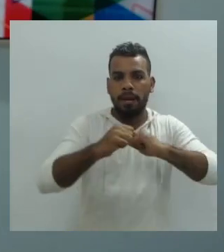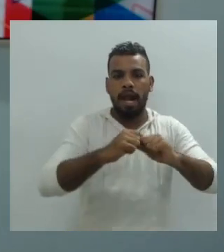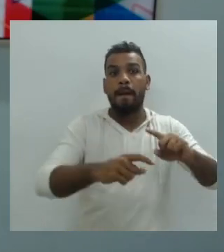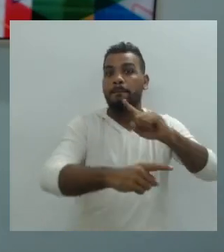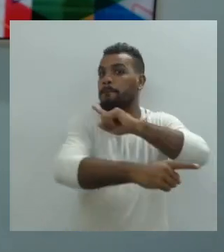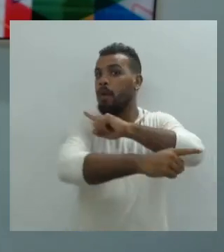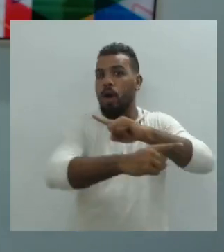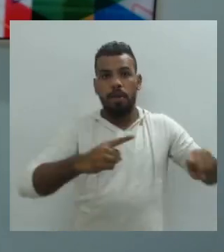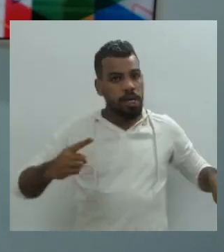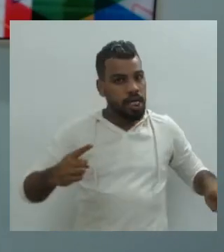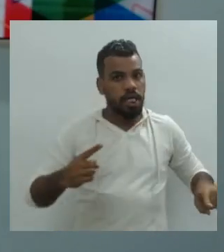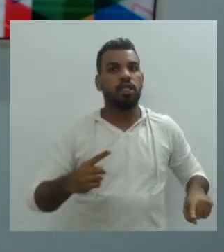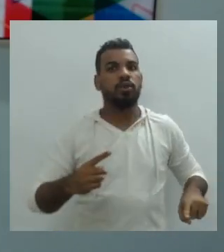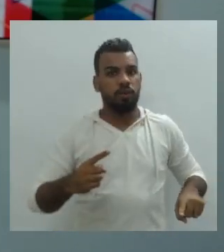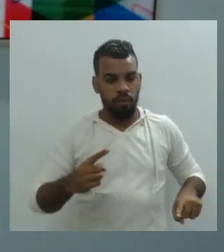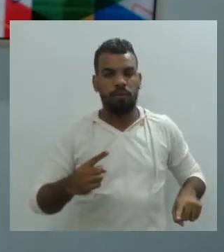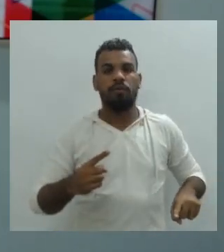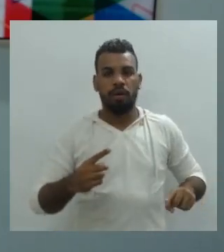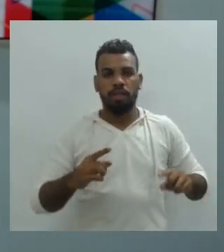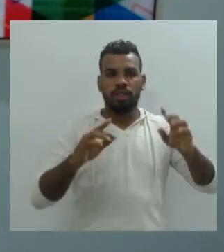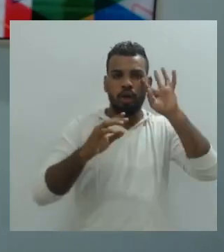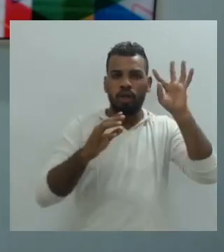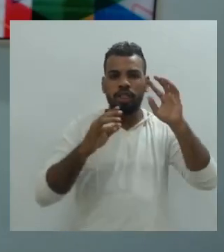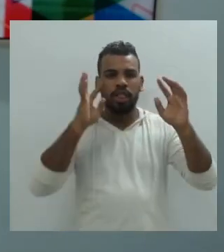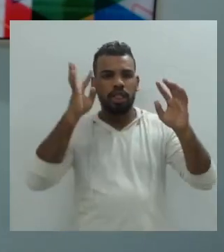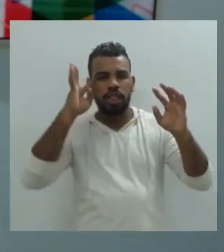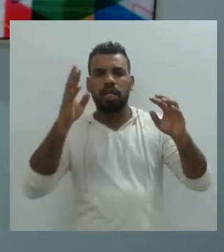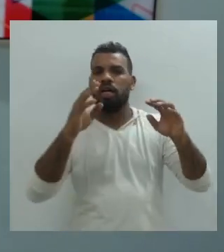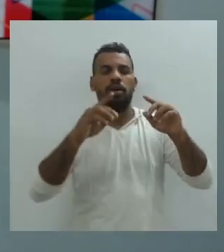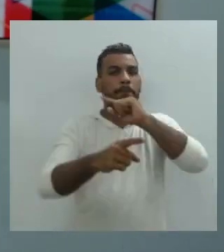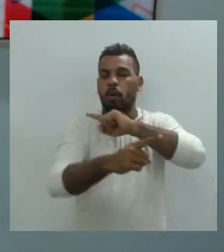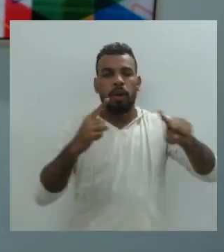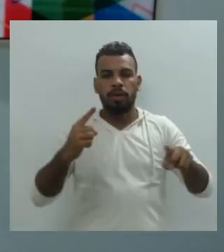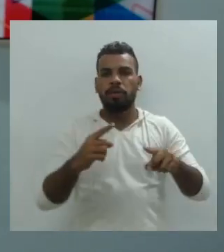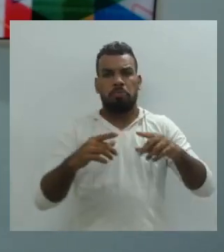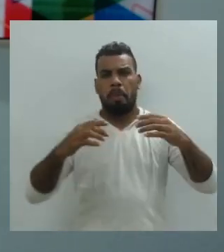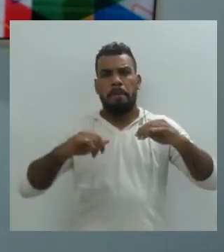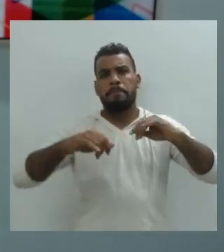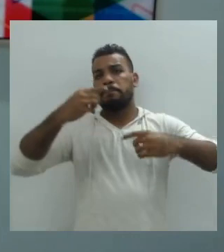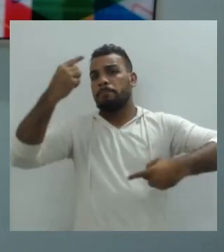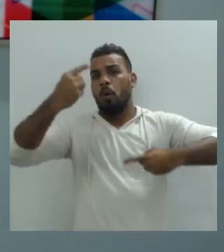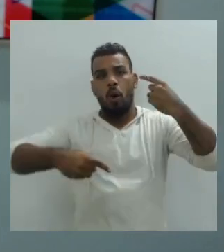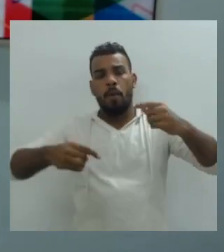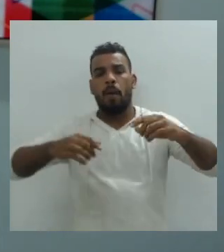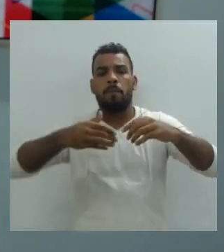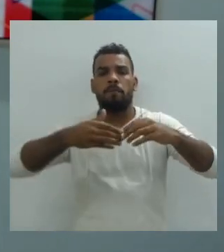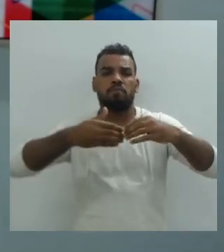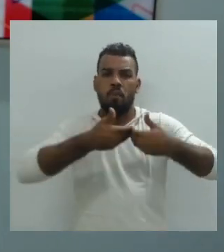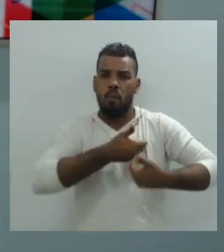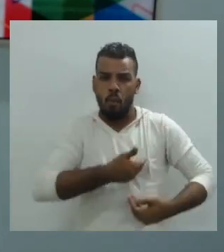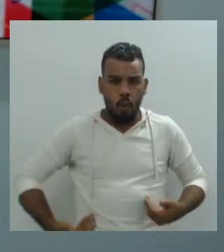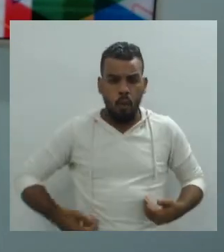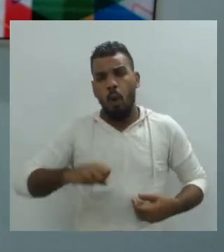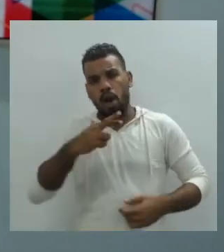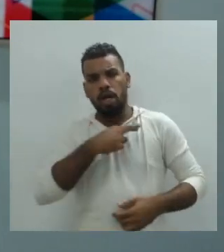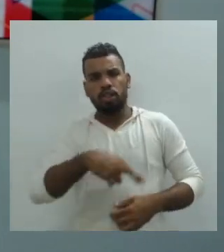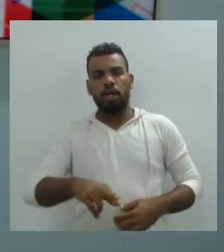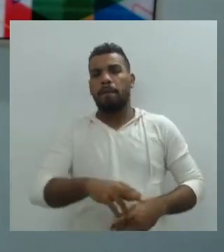debatido ou mesmo teorizado, seja em meios públicos ou meios religiosos.